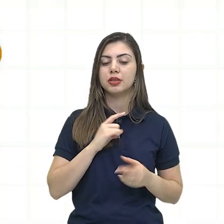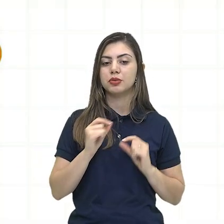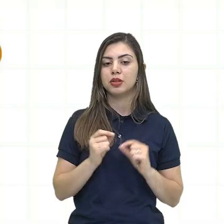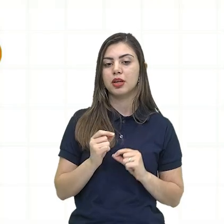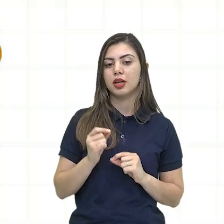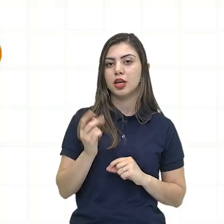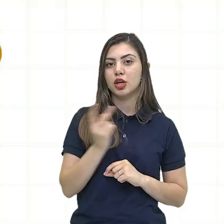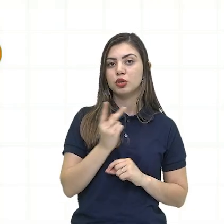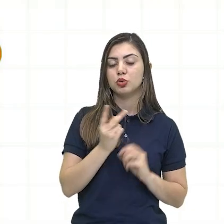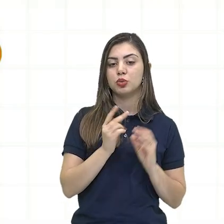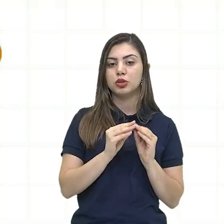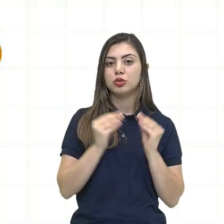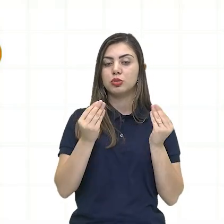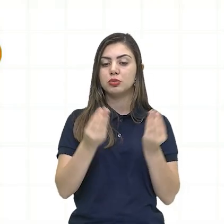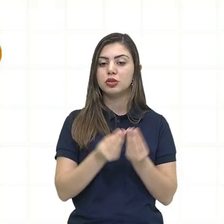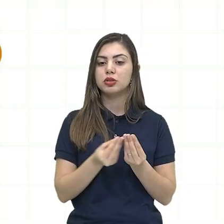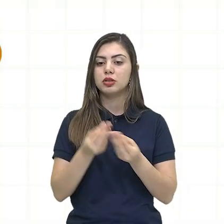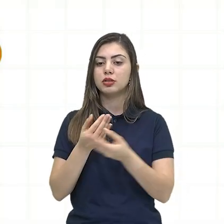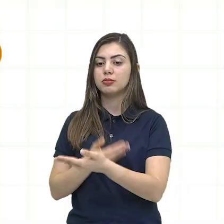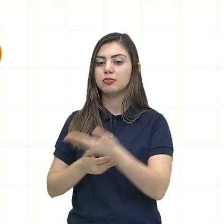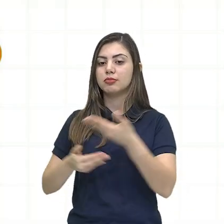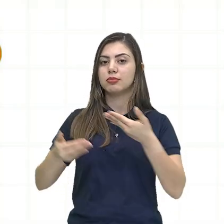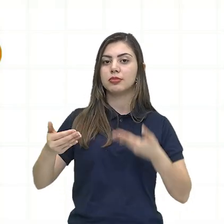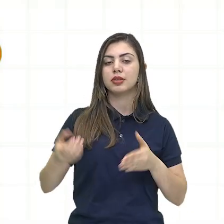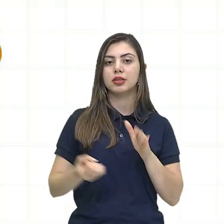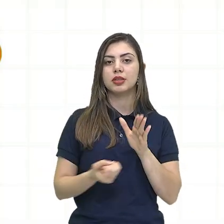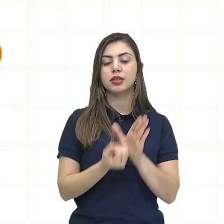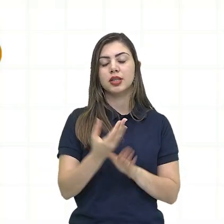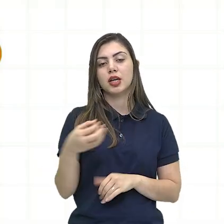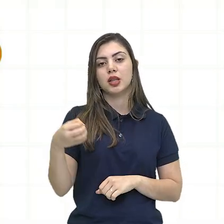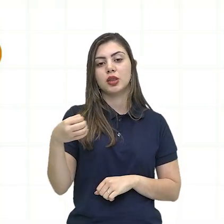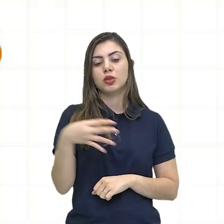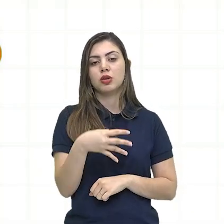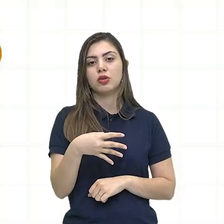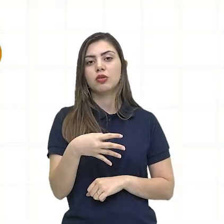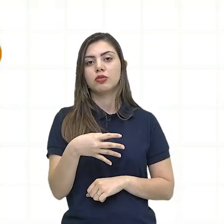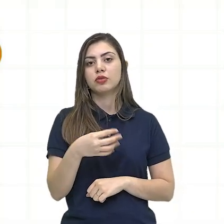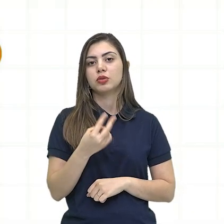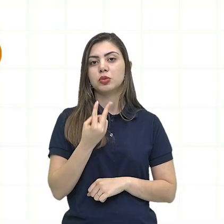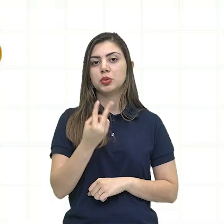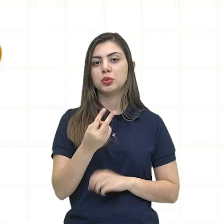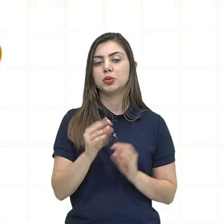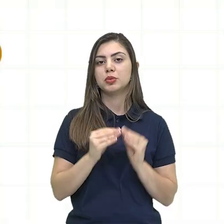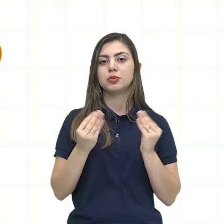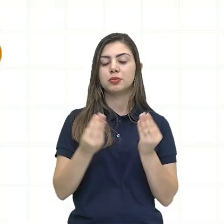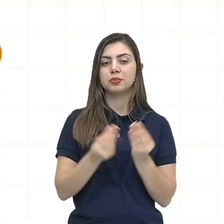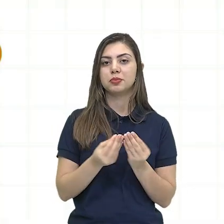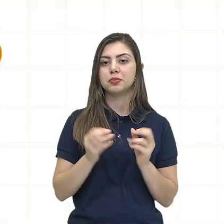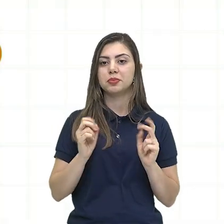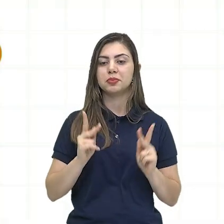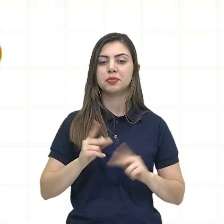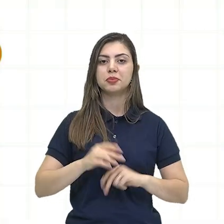as duas substâncias, formando ali dois novos produtos, certo?